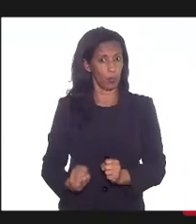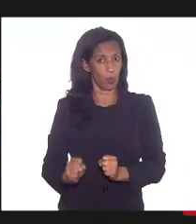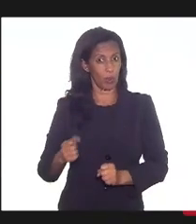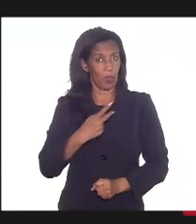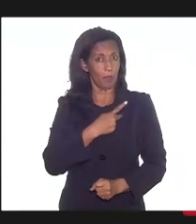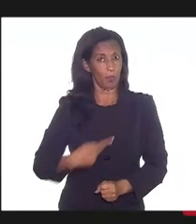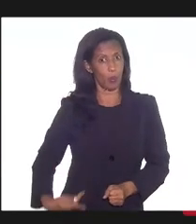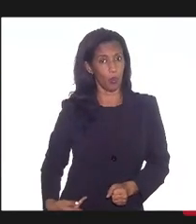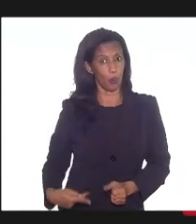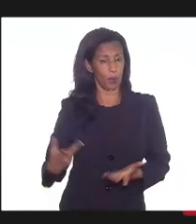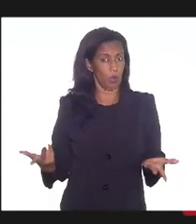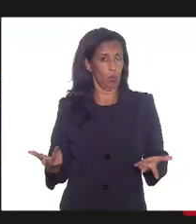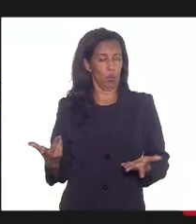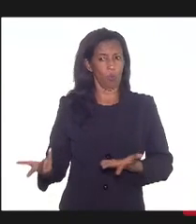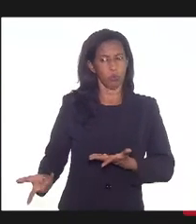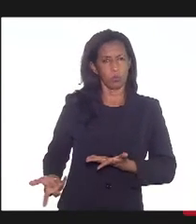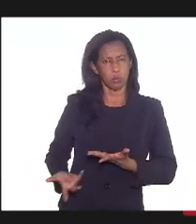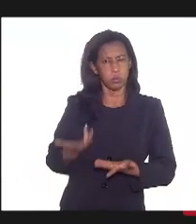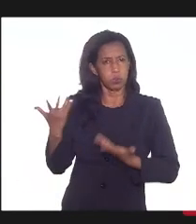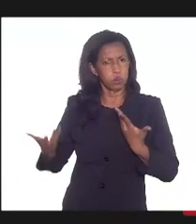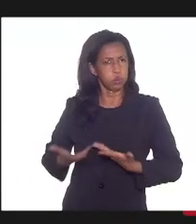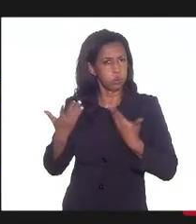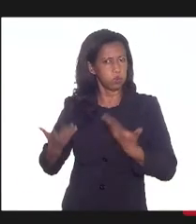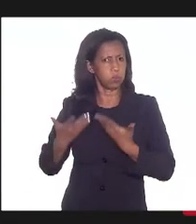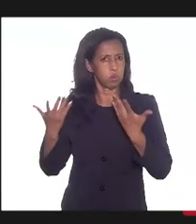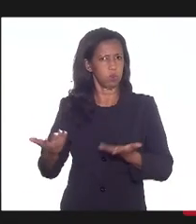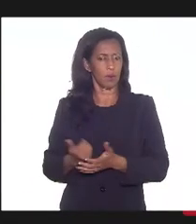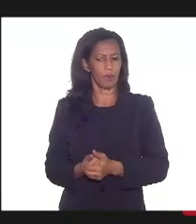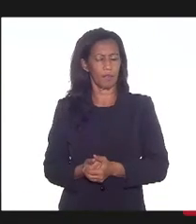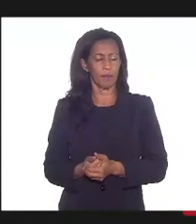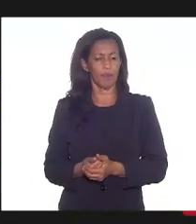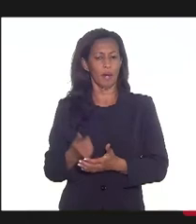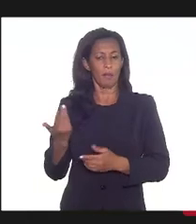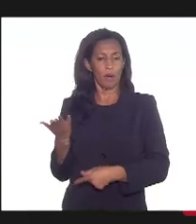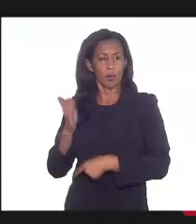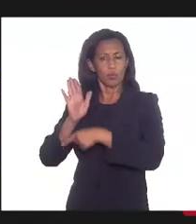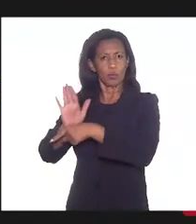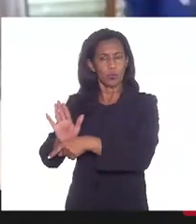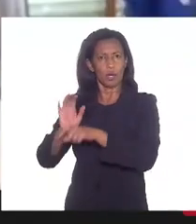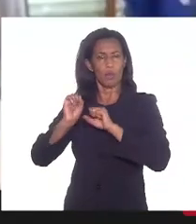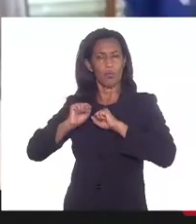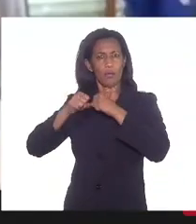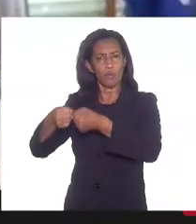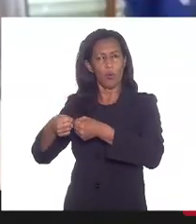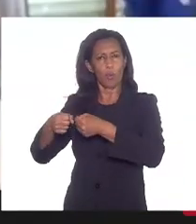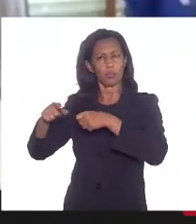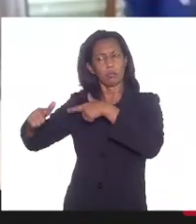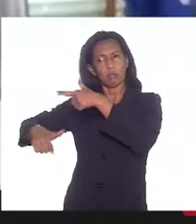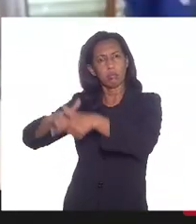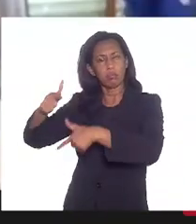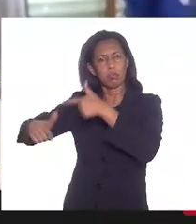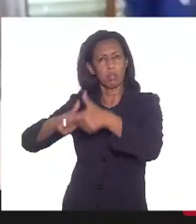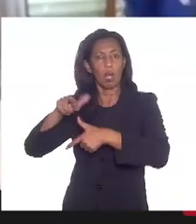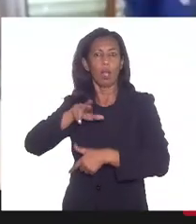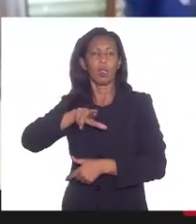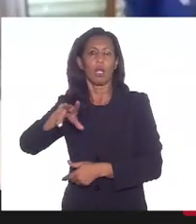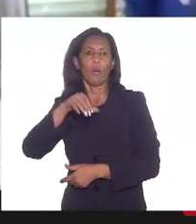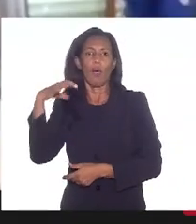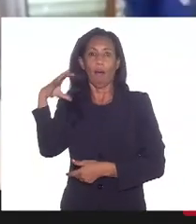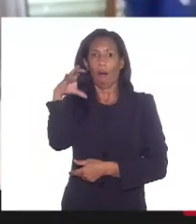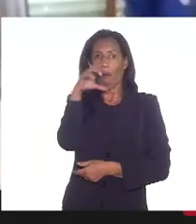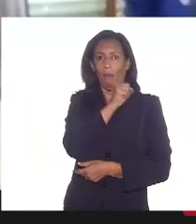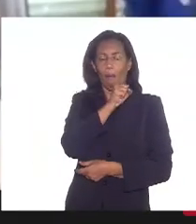ou coercitiva, ele, às vezes, as forças do mercado, elas não são tão rápidas para